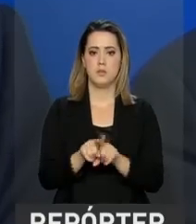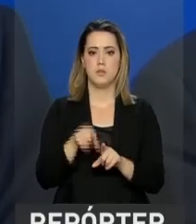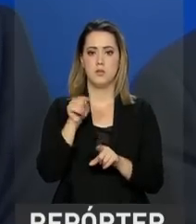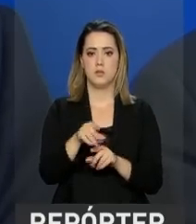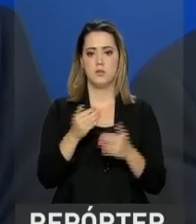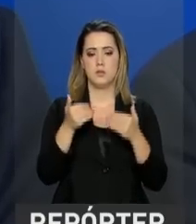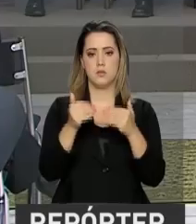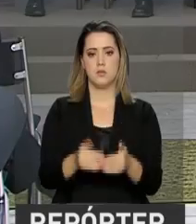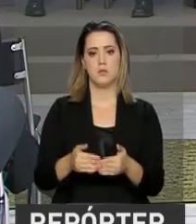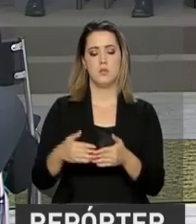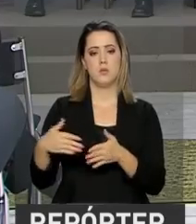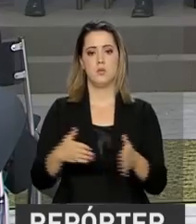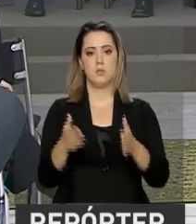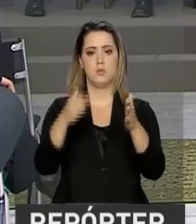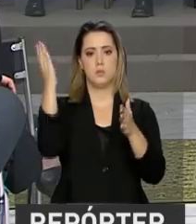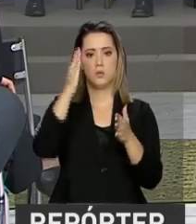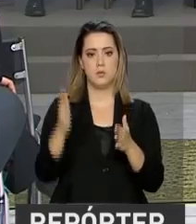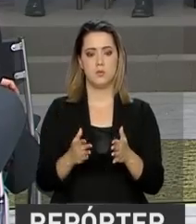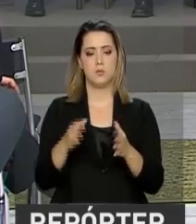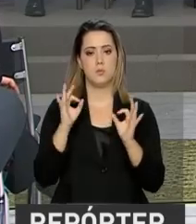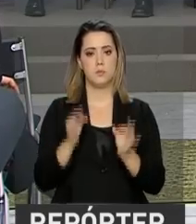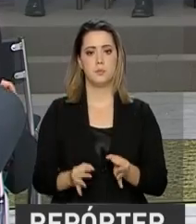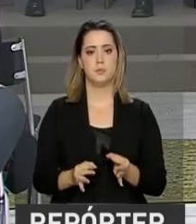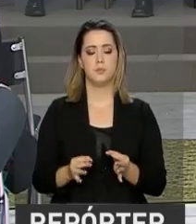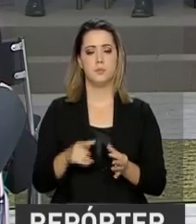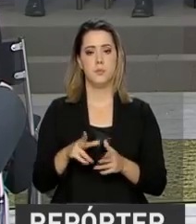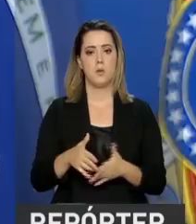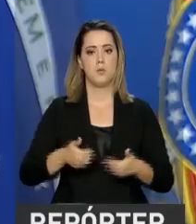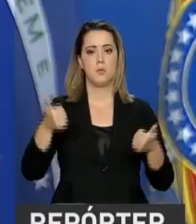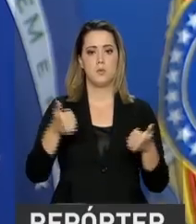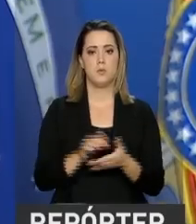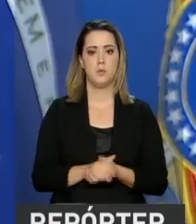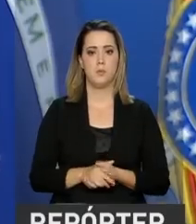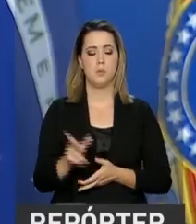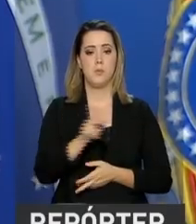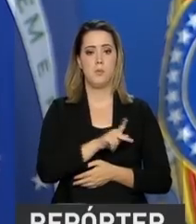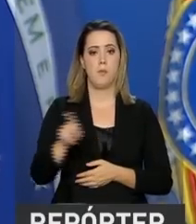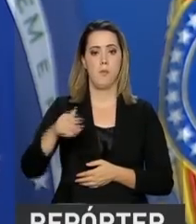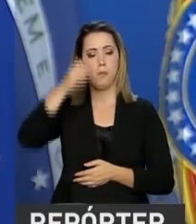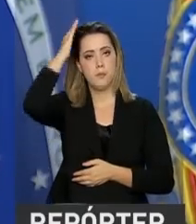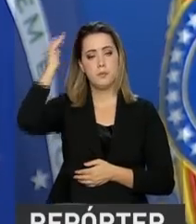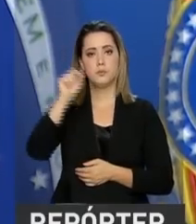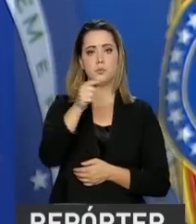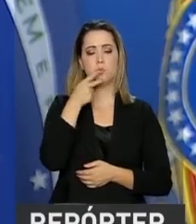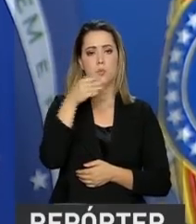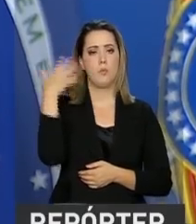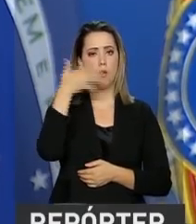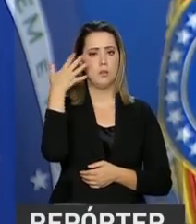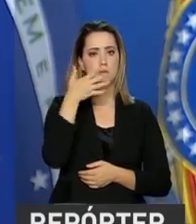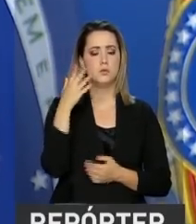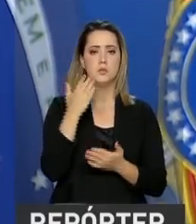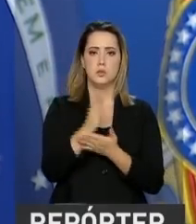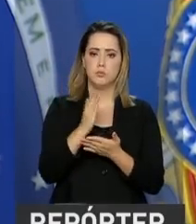e que tá colocando o Brasil nos eixos para melhor já o presidente Michel Temer explicou que a divisão dos